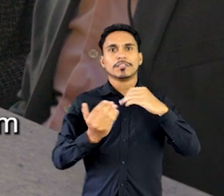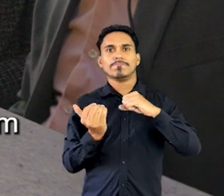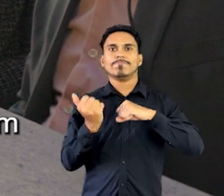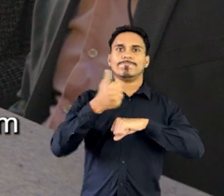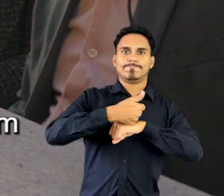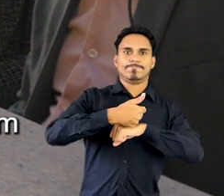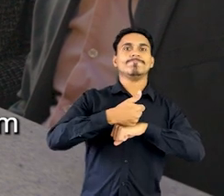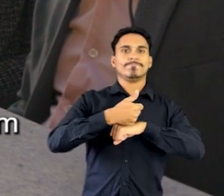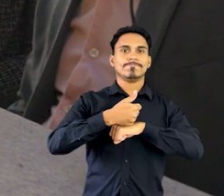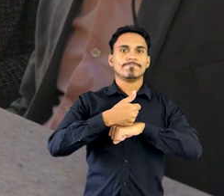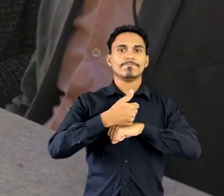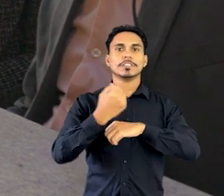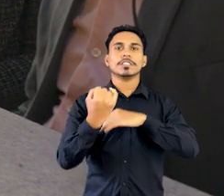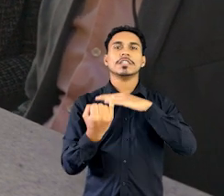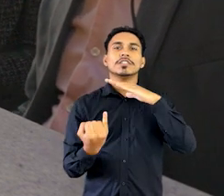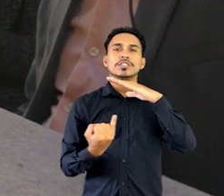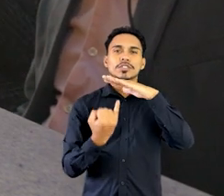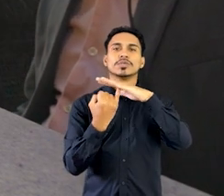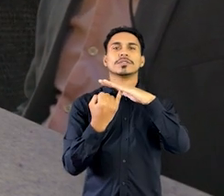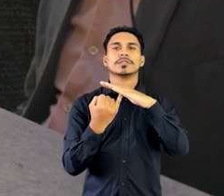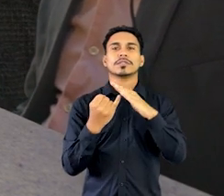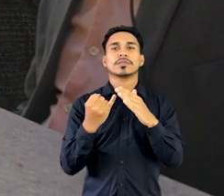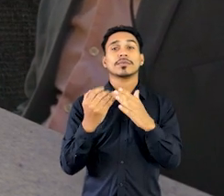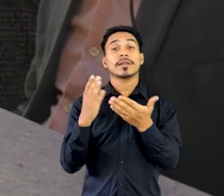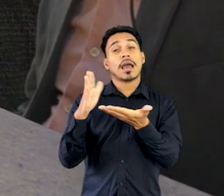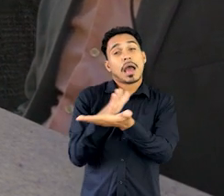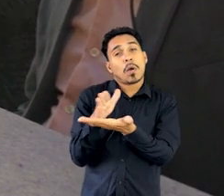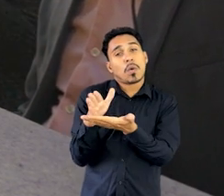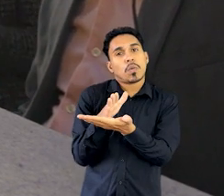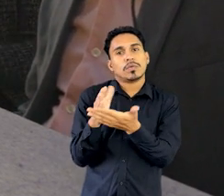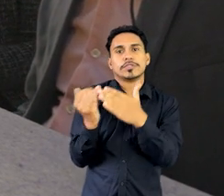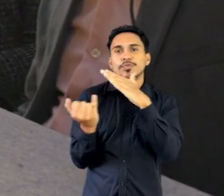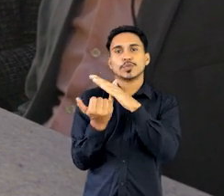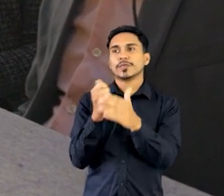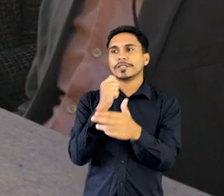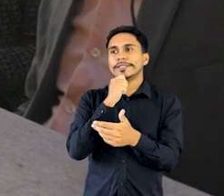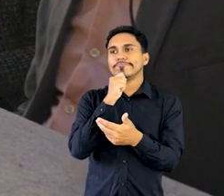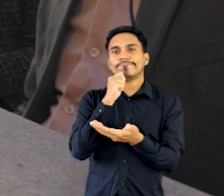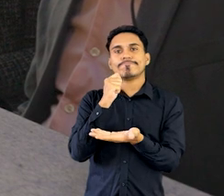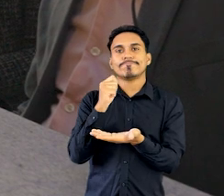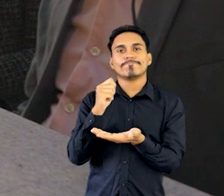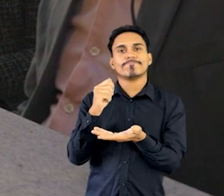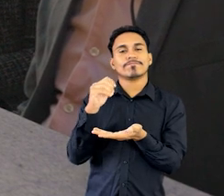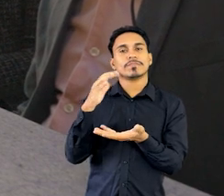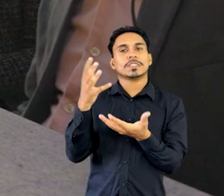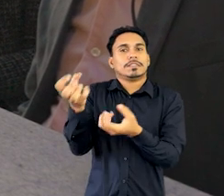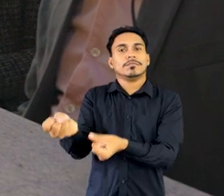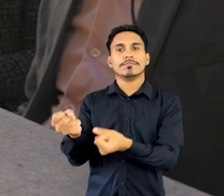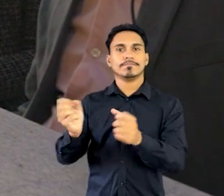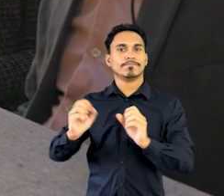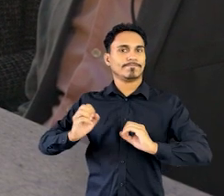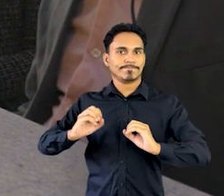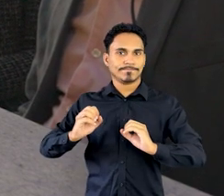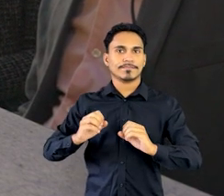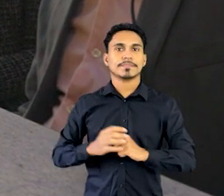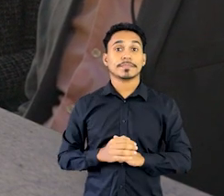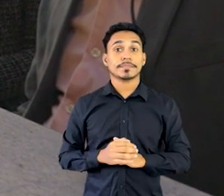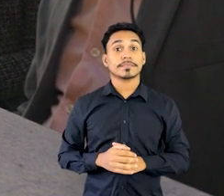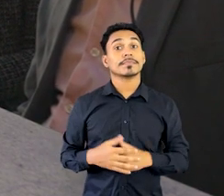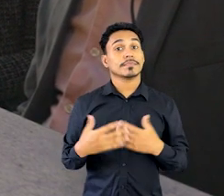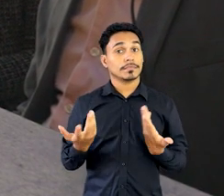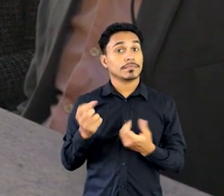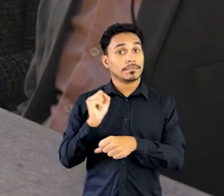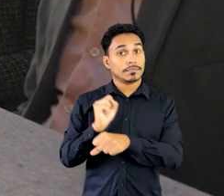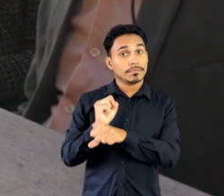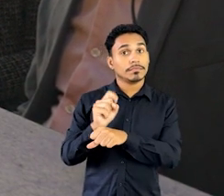consolidação algumas instituições ainda que a gente chama de enxoval Ainda não receberam esse enxoval Então como que nós vamos dinamizar